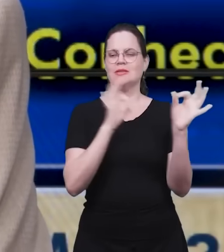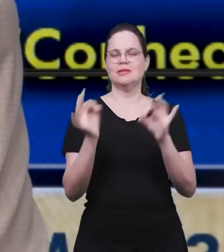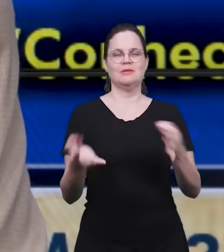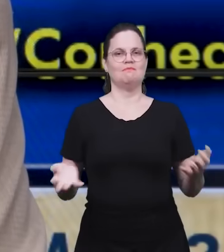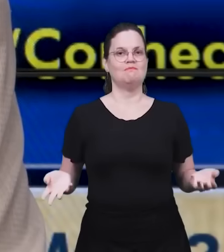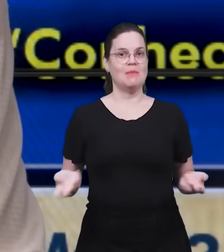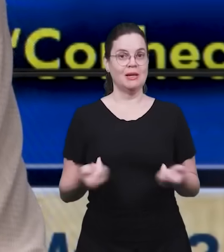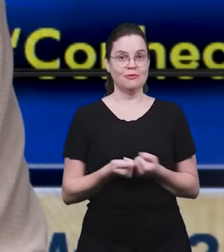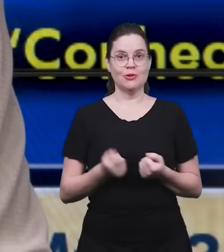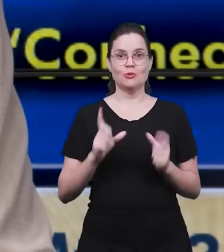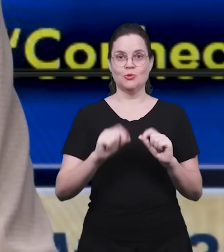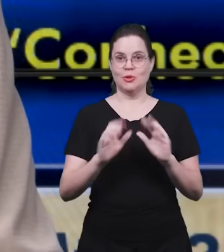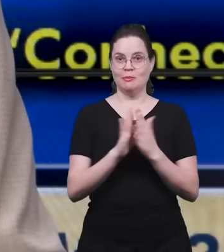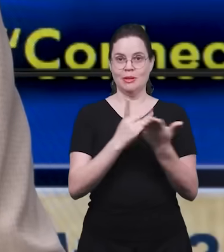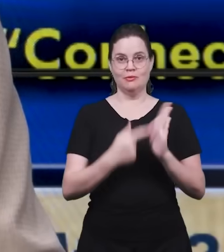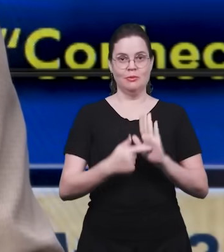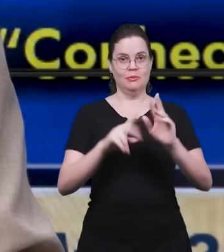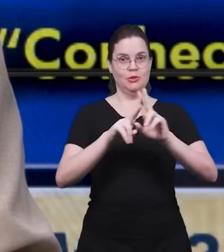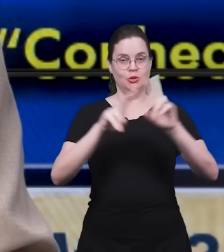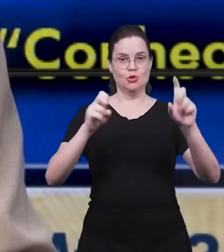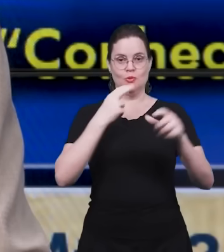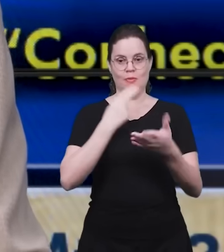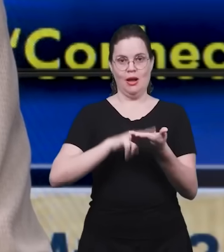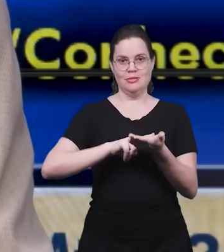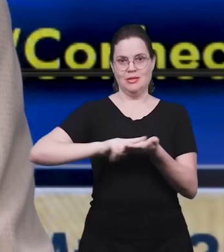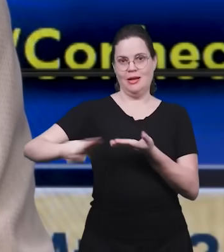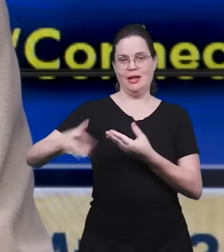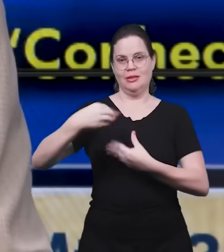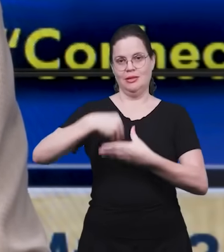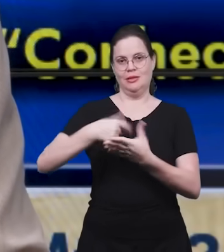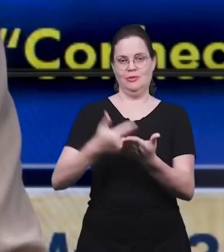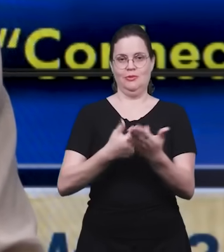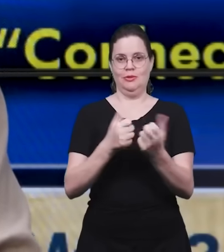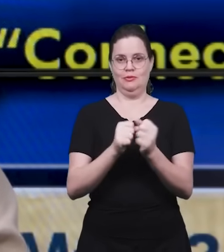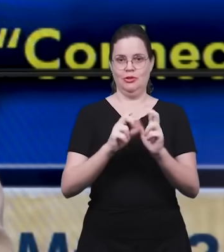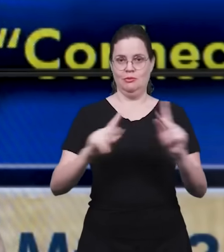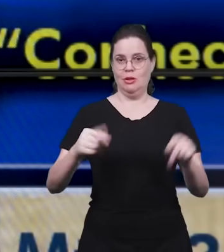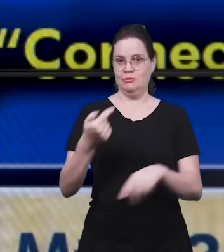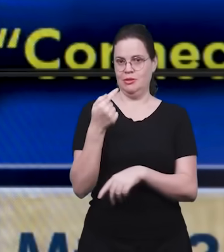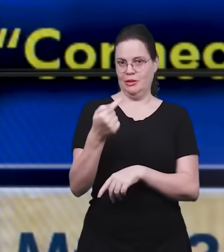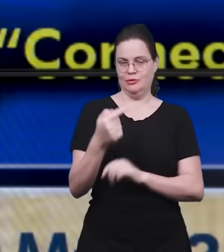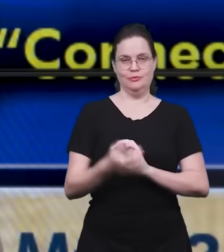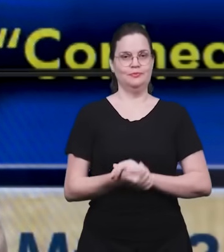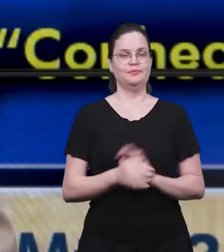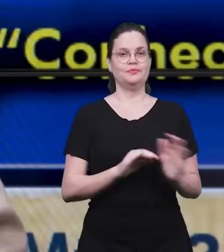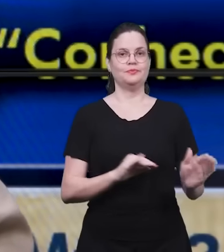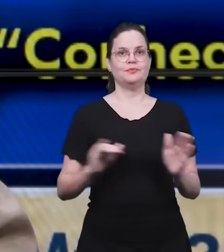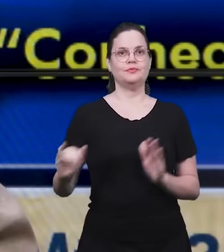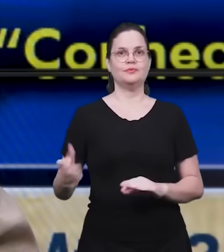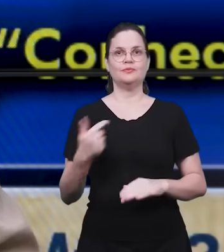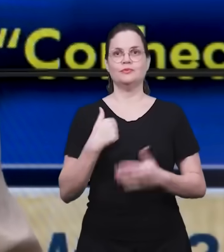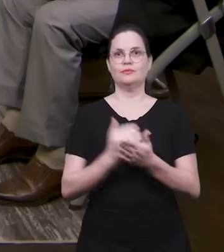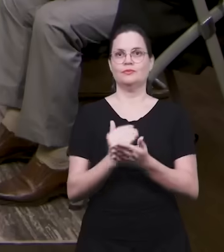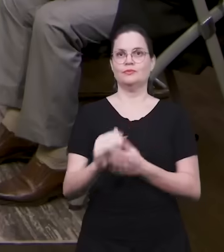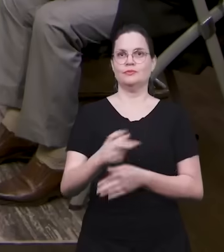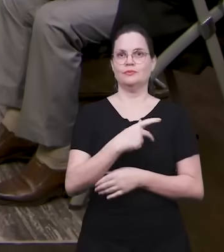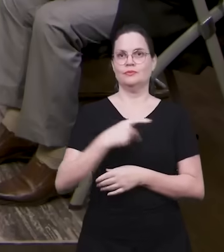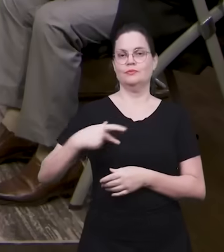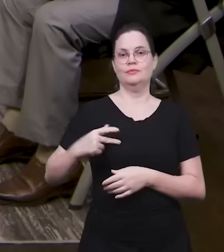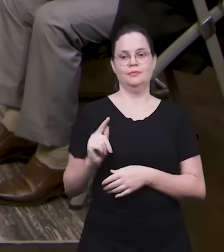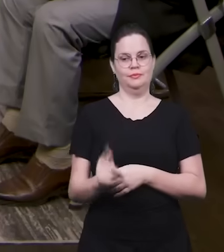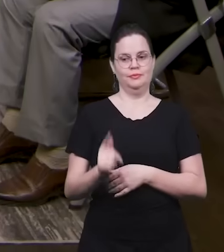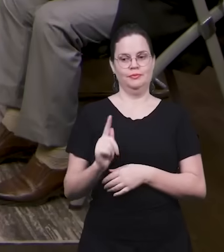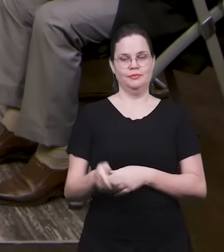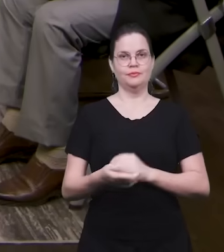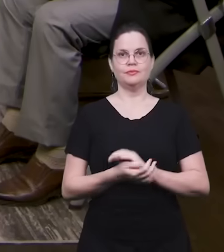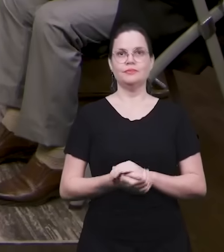coisa maravilhosa é o que a Bíblia nos traz nas 7 cartas do Apocalipse. E eu vou começar falando com o pastor